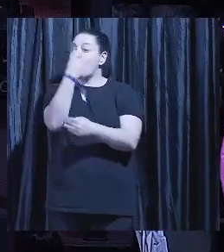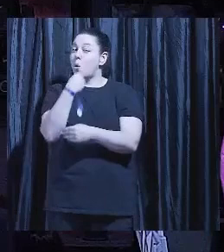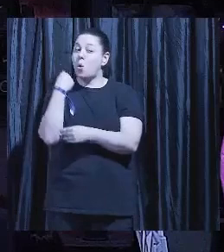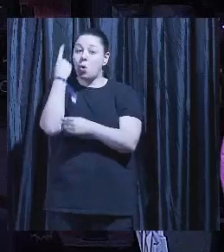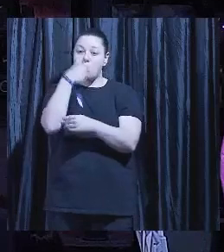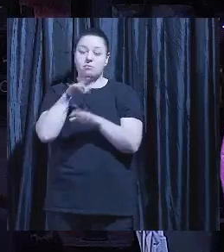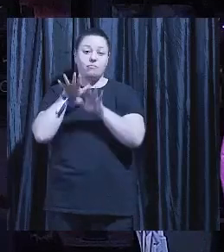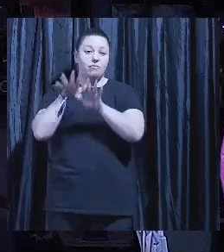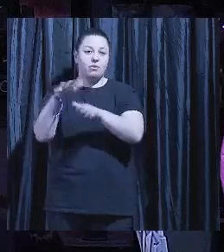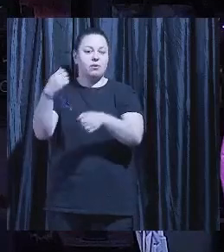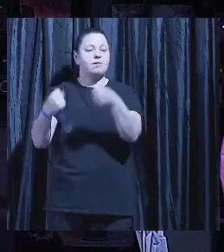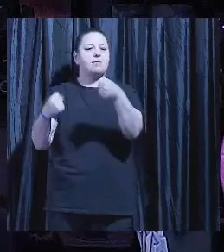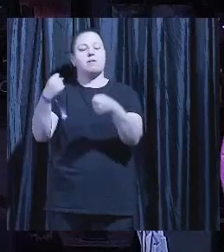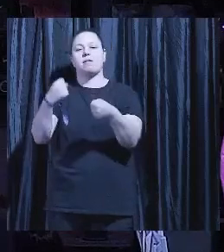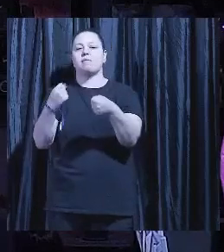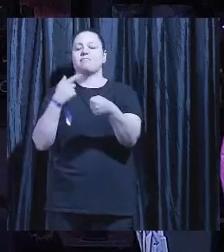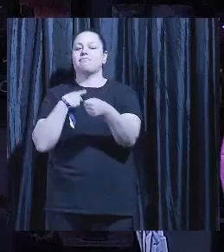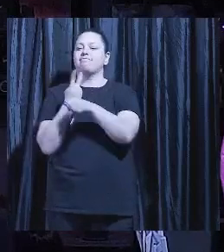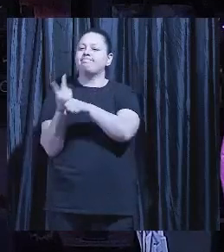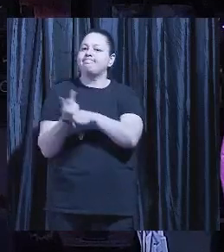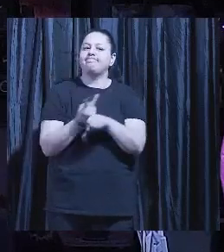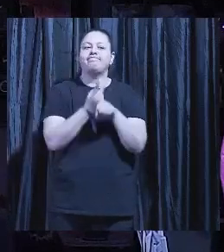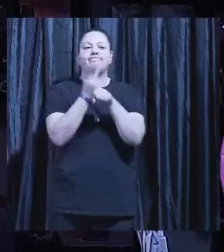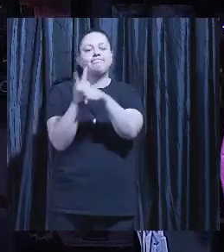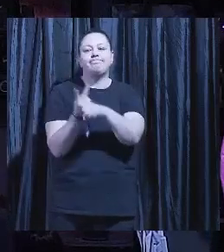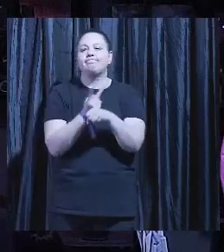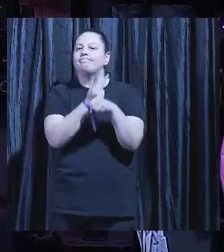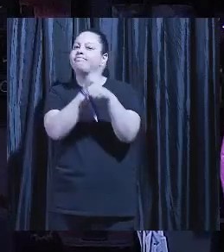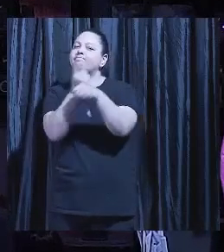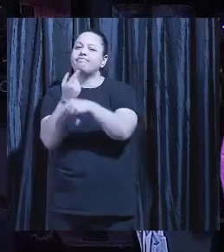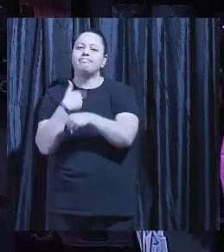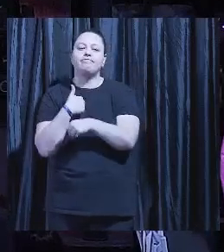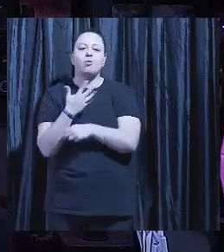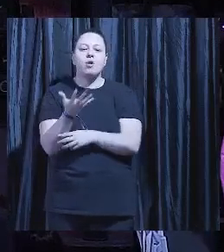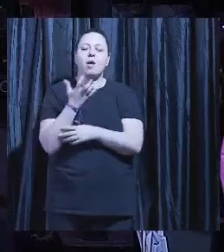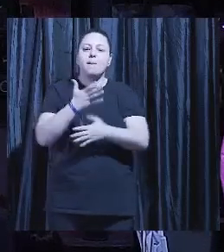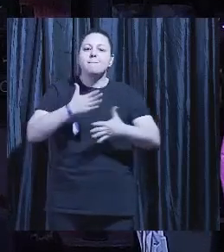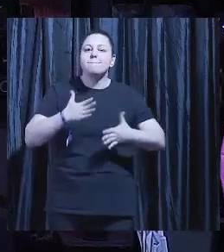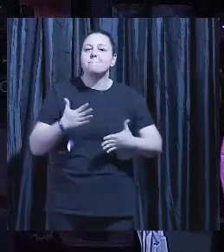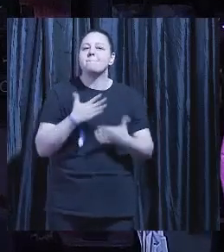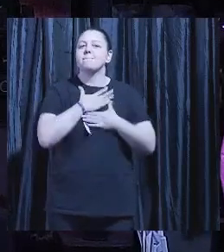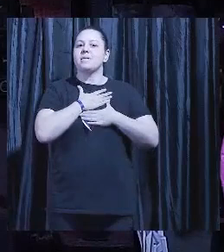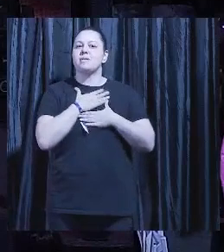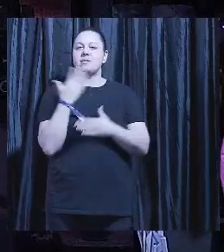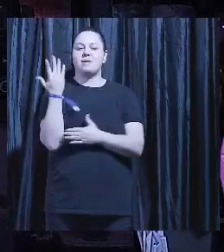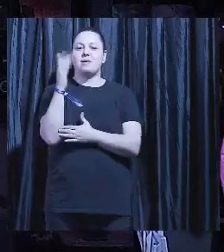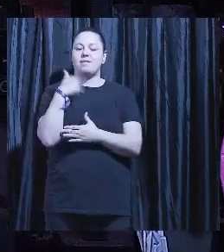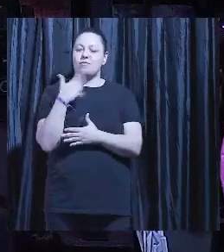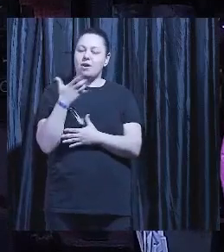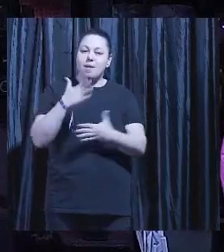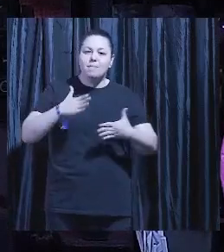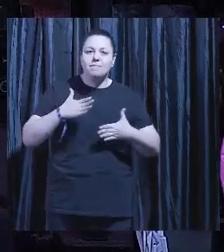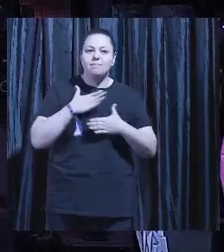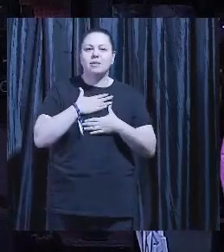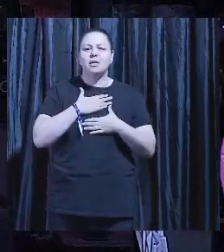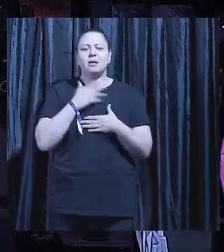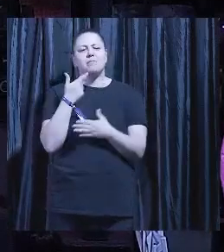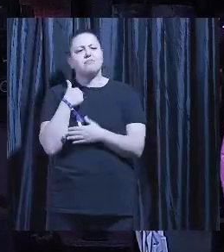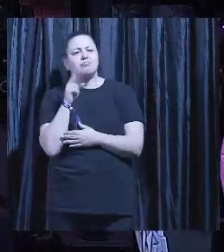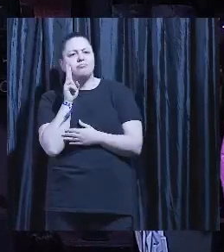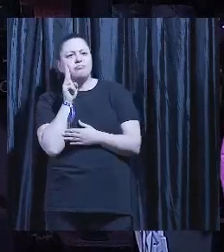ali, procurando, e eu falei, eu quero o meu Joshua, eu quero a minha árvore. Aí eu achei uma